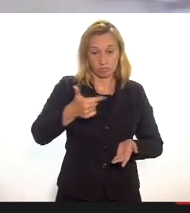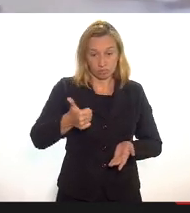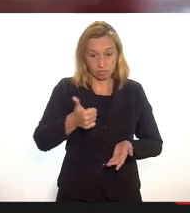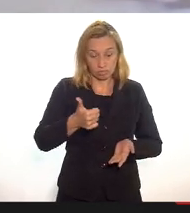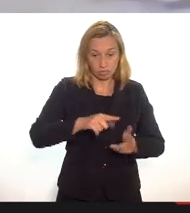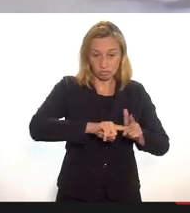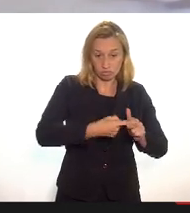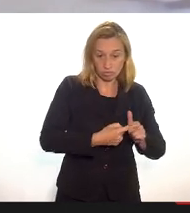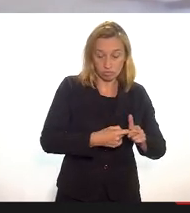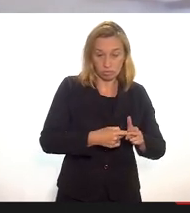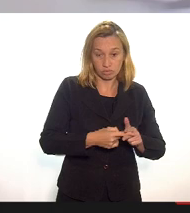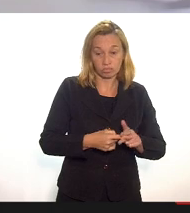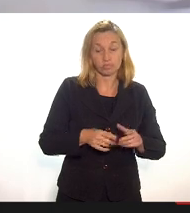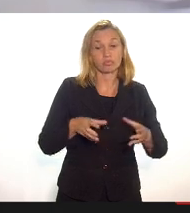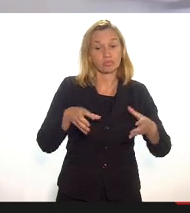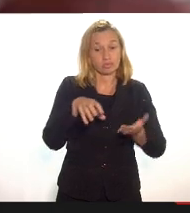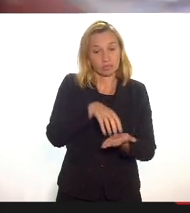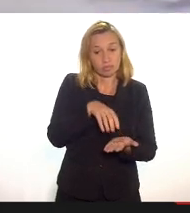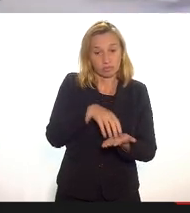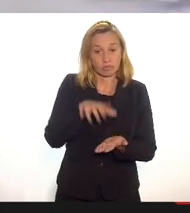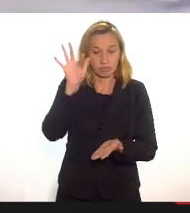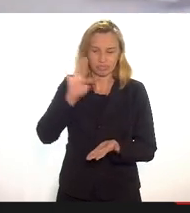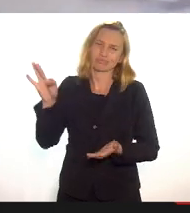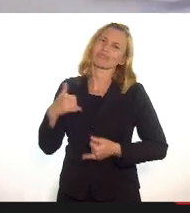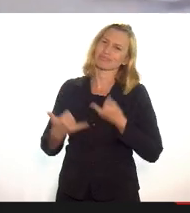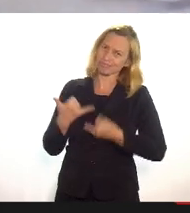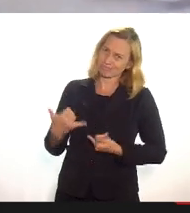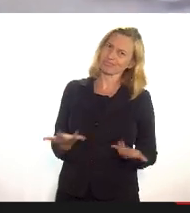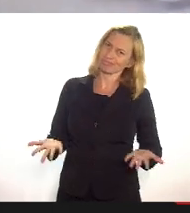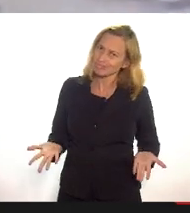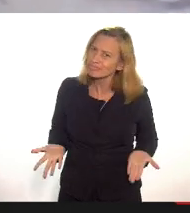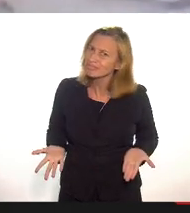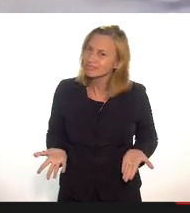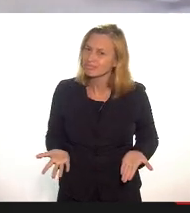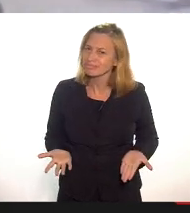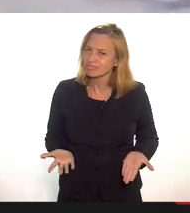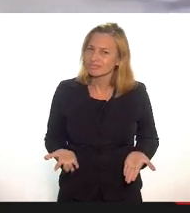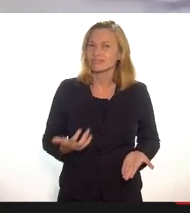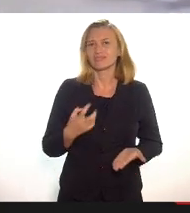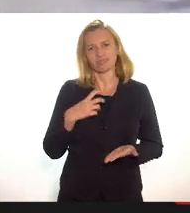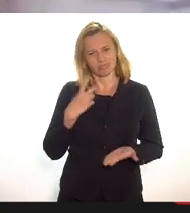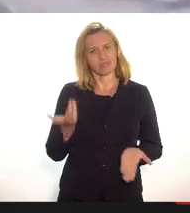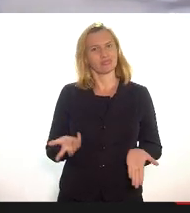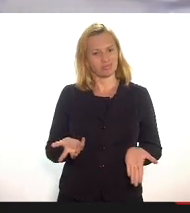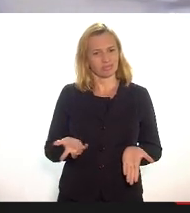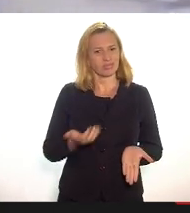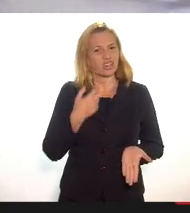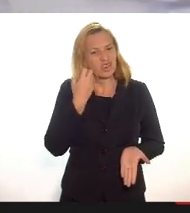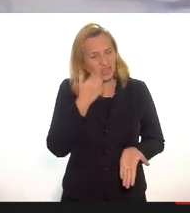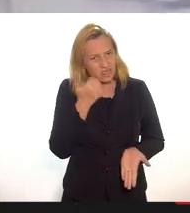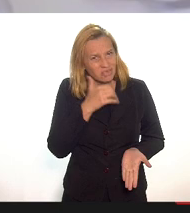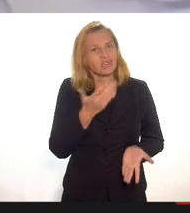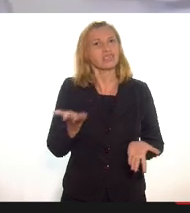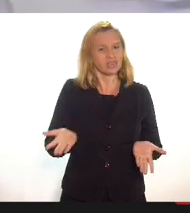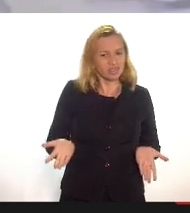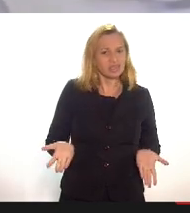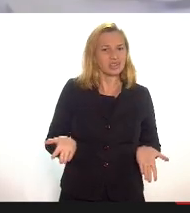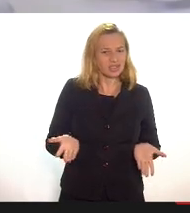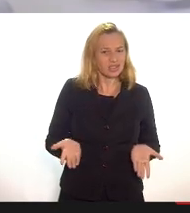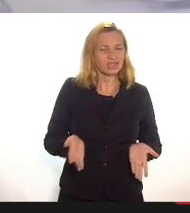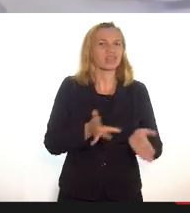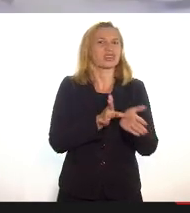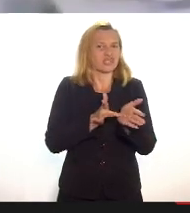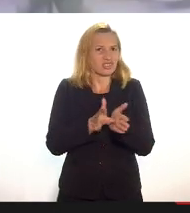regulados pela rede federal, aí é brincadeira, é fazer cosquinha, é enganar trouxa. é contar a historinha de Boitatá e da carochinha para o